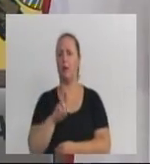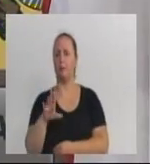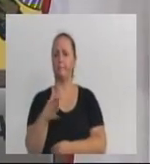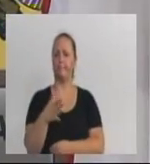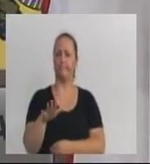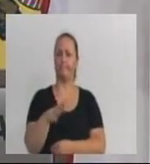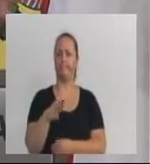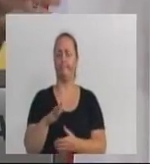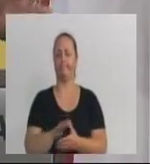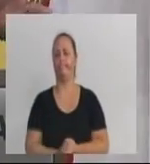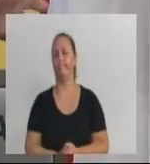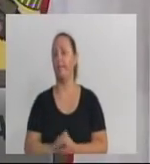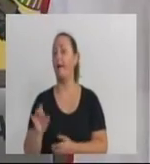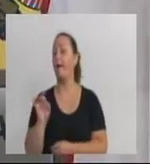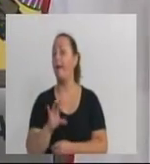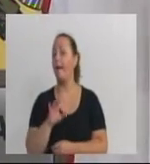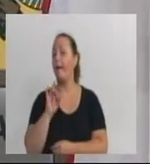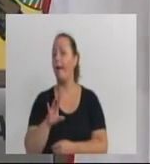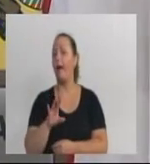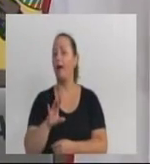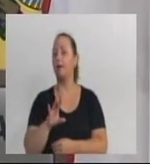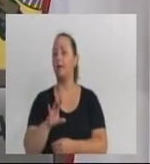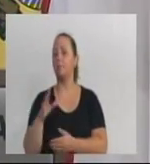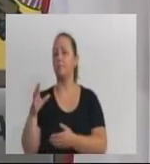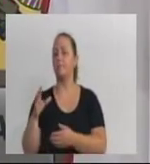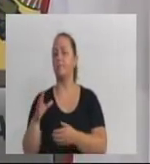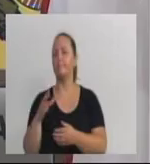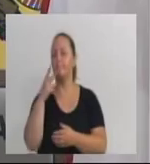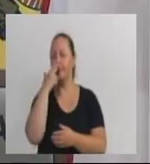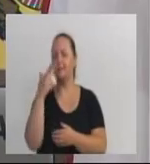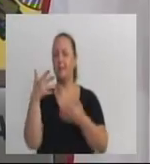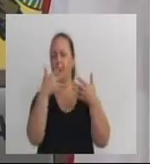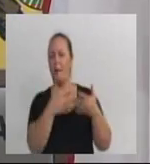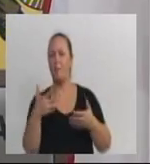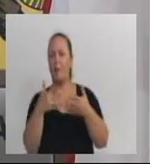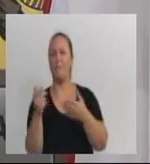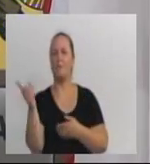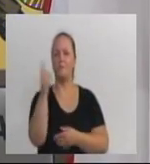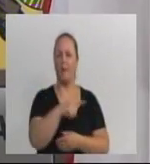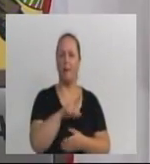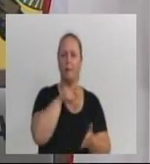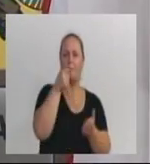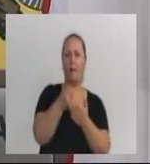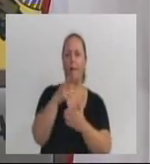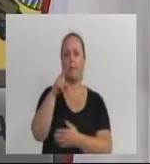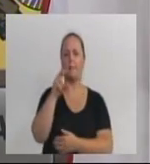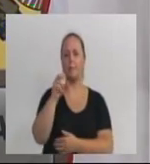cada viagem, cada caçamba daquela lá para a pessoa poder ali colocar os seus entulhos.